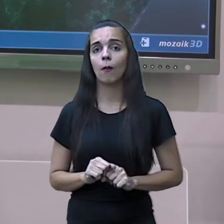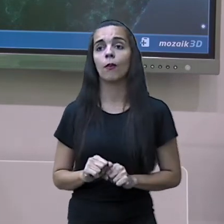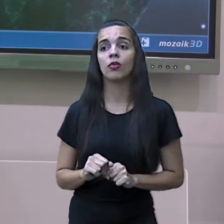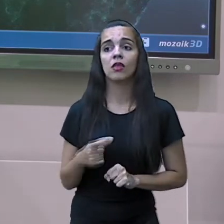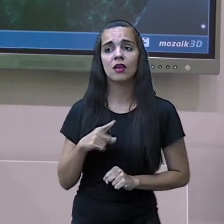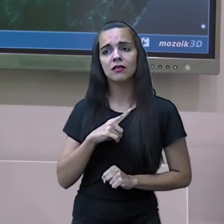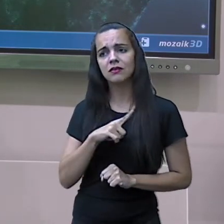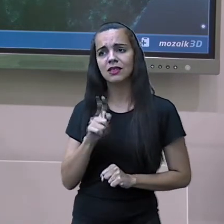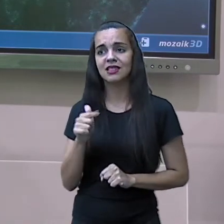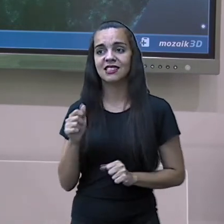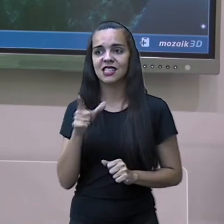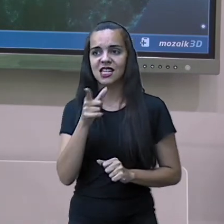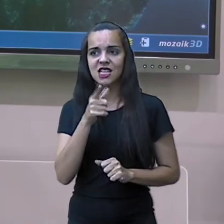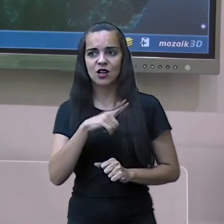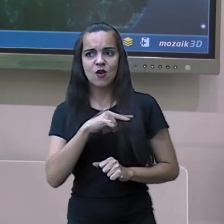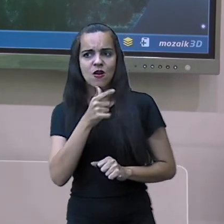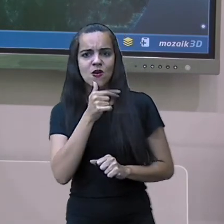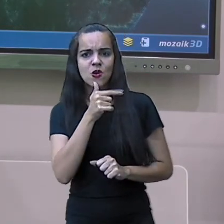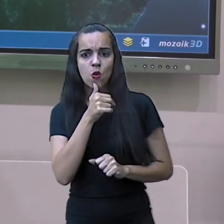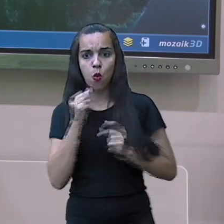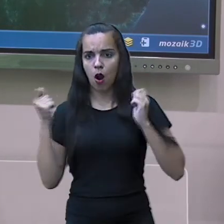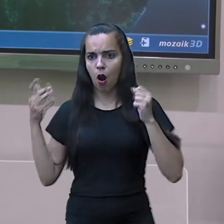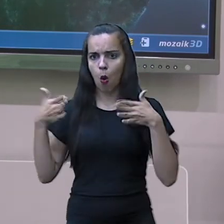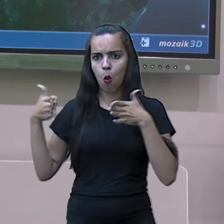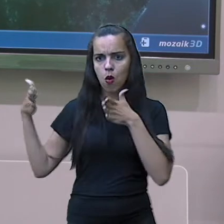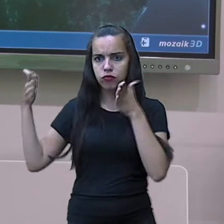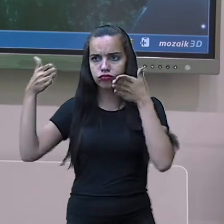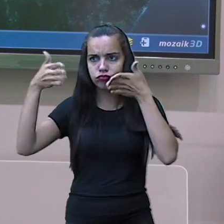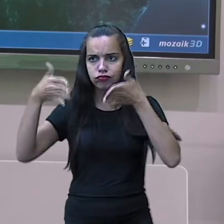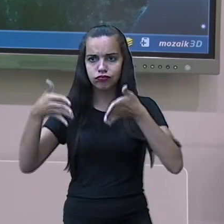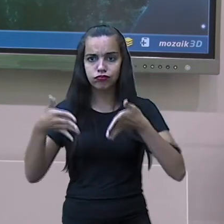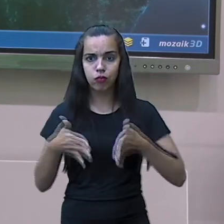Não, existe a força com que o rio chega.